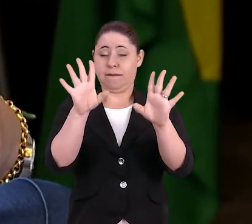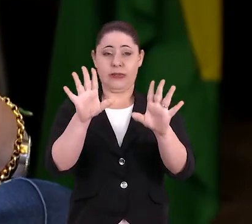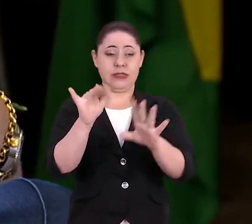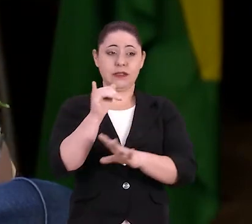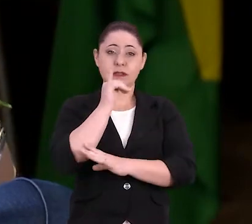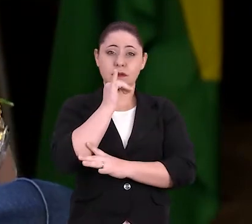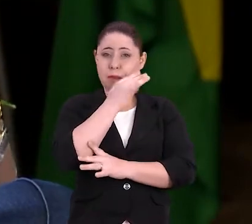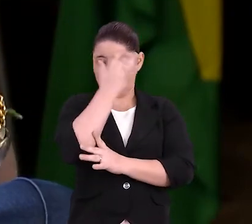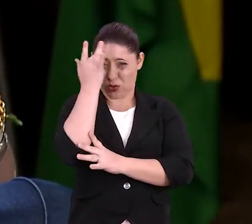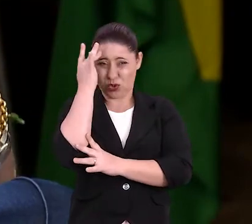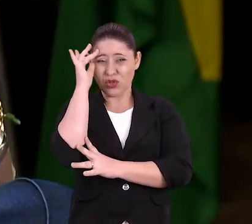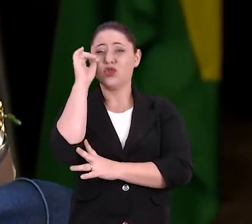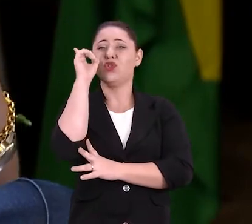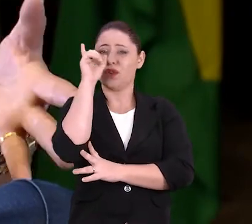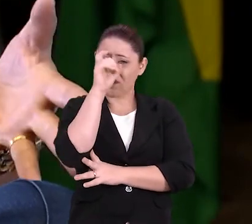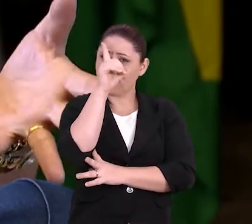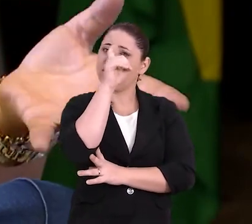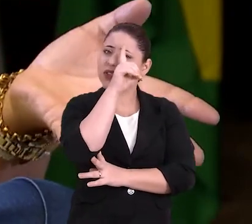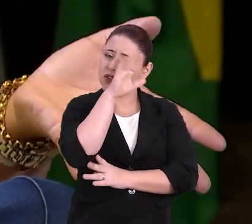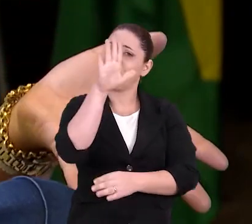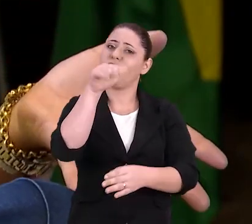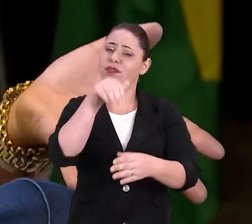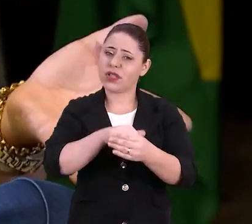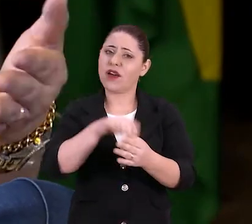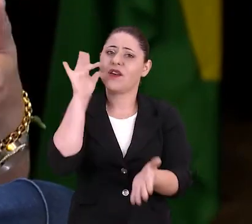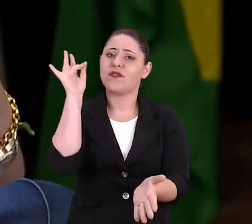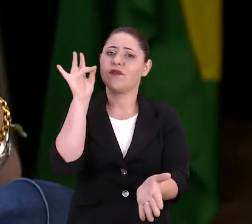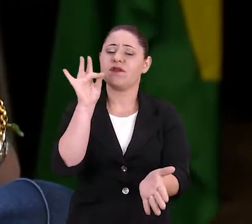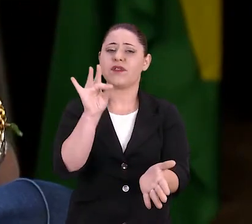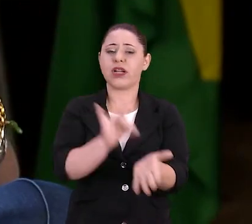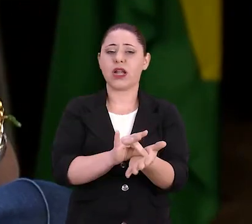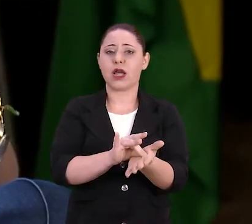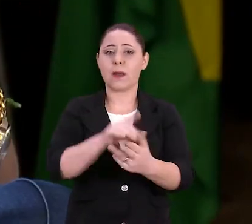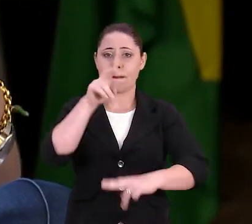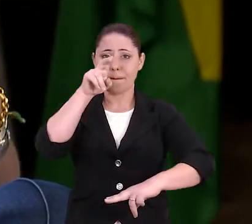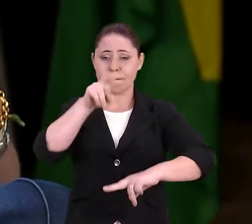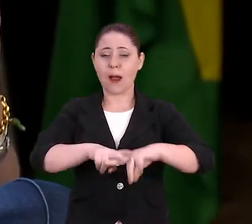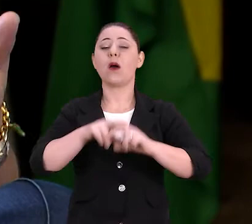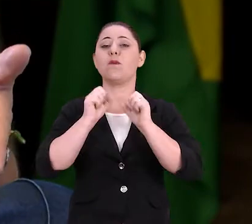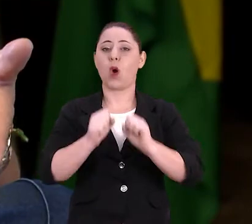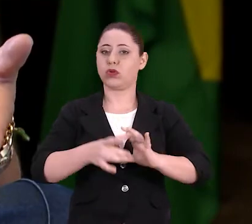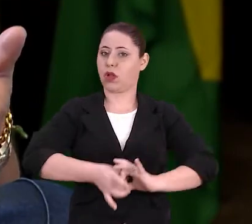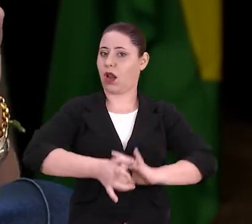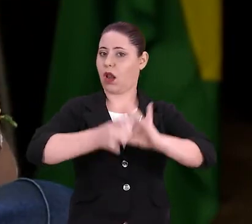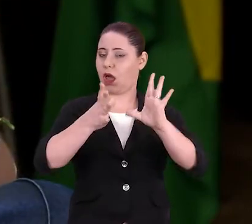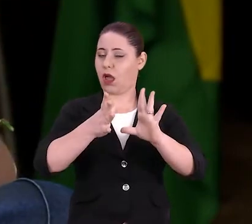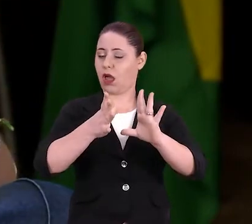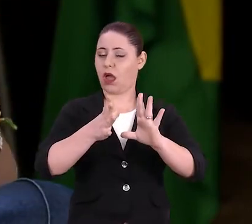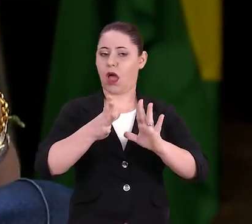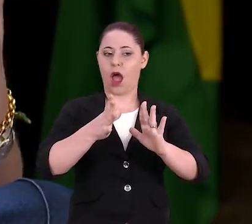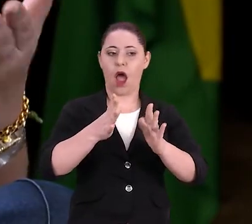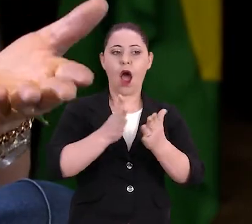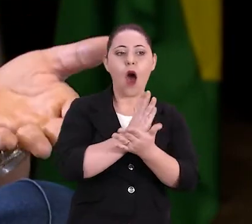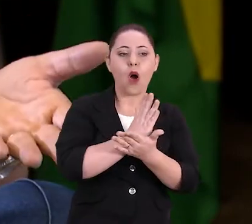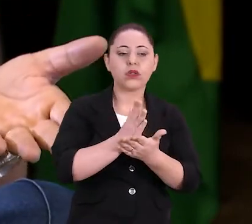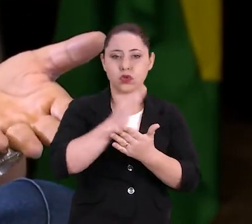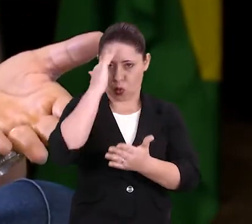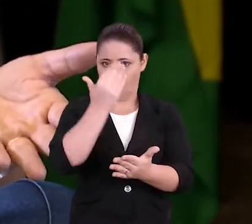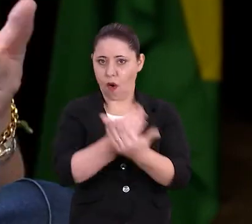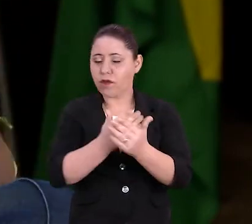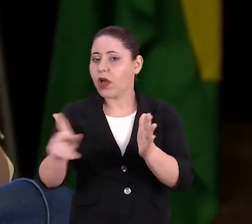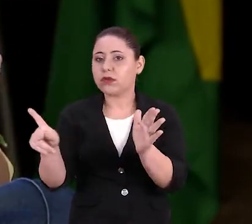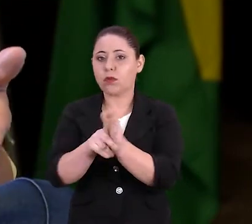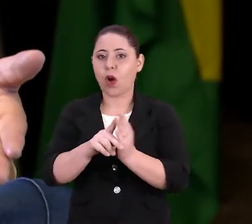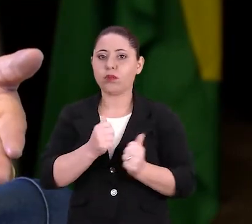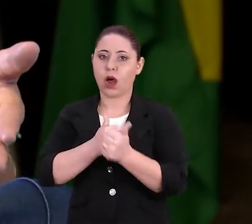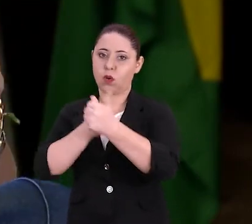que a pessoa realmente tem dificuldade de exercer o voto, o mesário pode autorizar que alguém da confiança